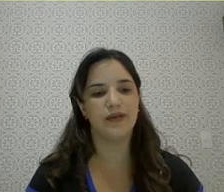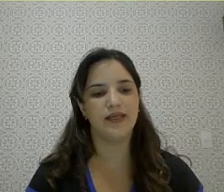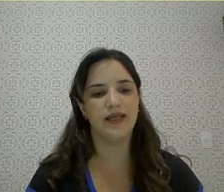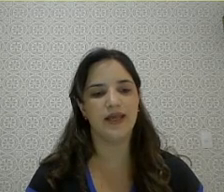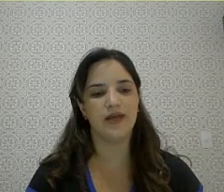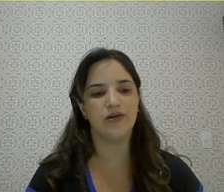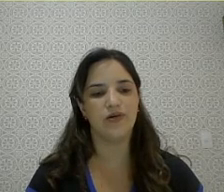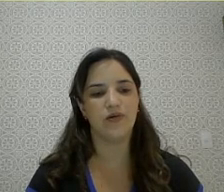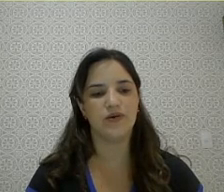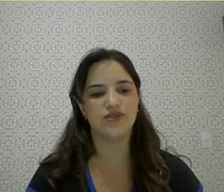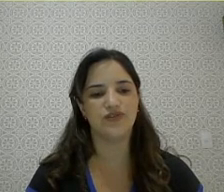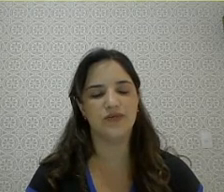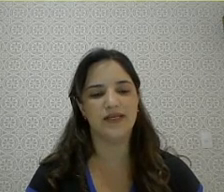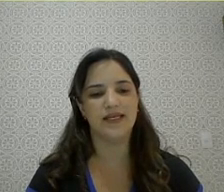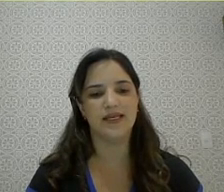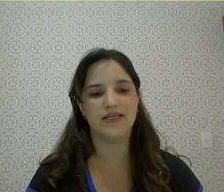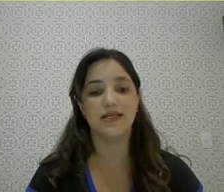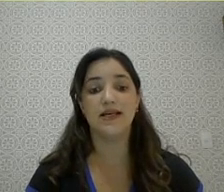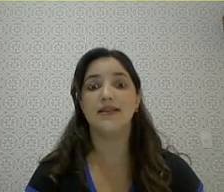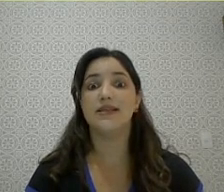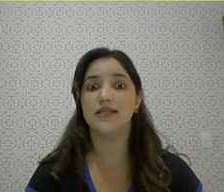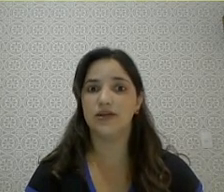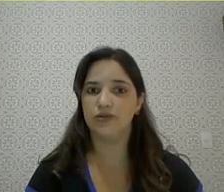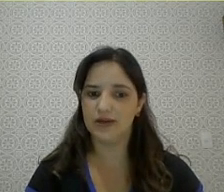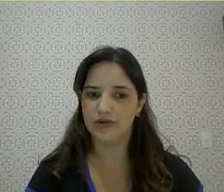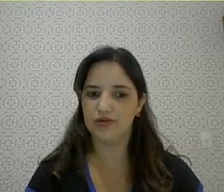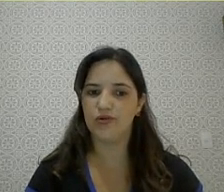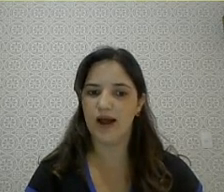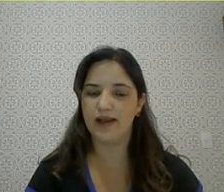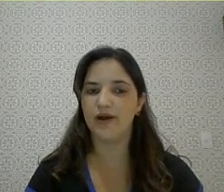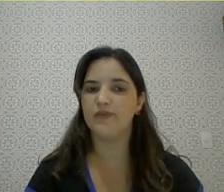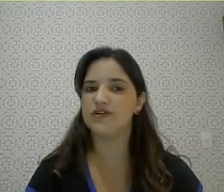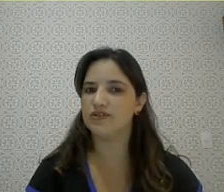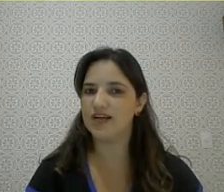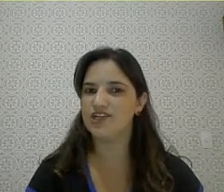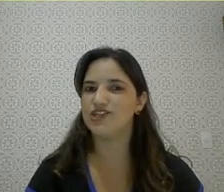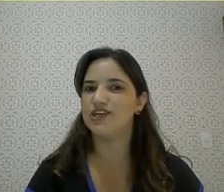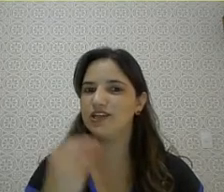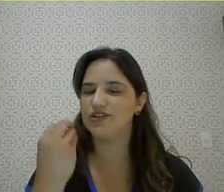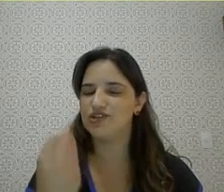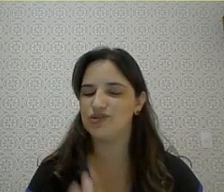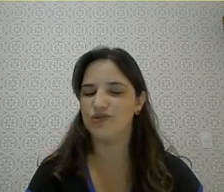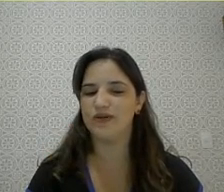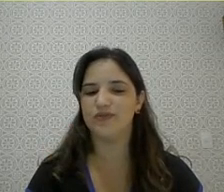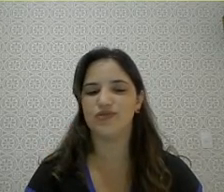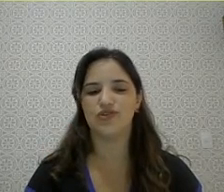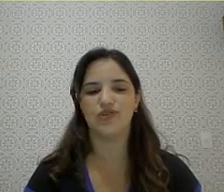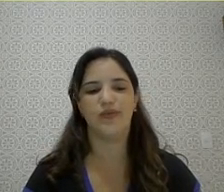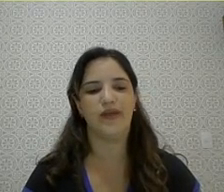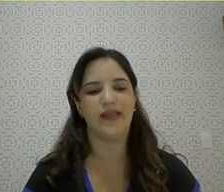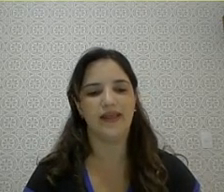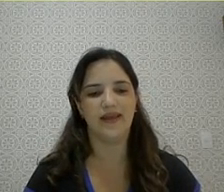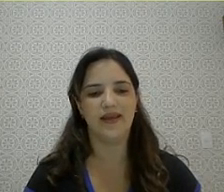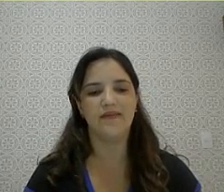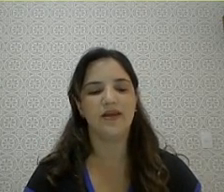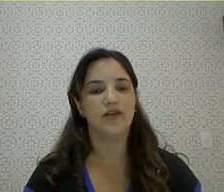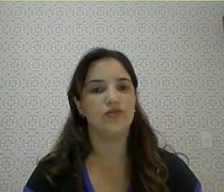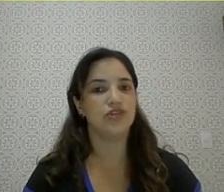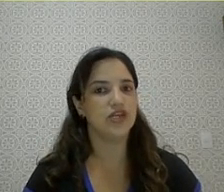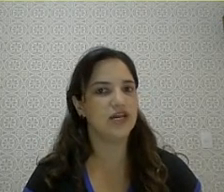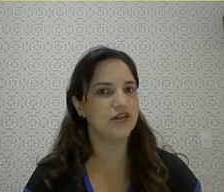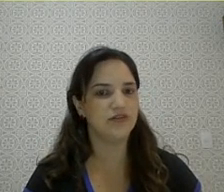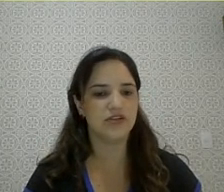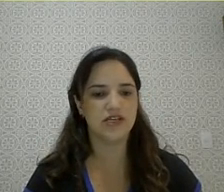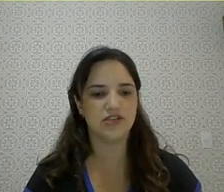o formigueiro com umas formiguinhas. Desenhe o tamanduá, que é o personagem de quem nós descobrimos hoje o porquê.